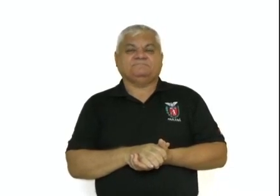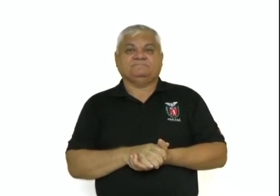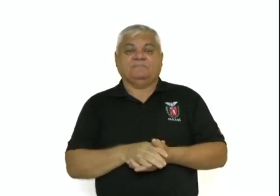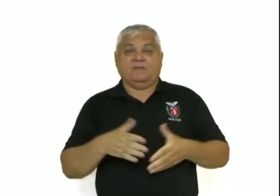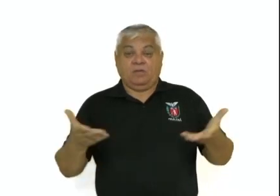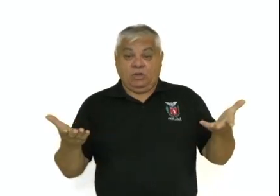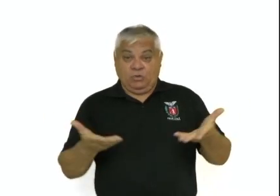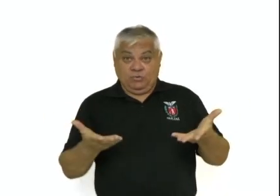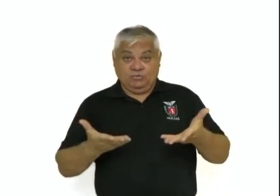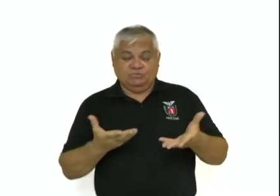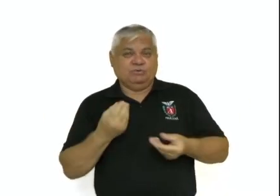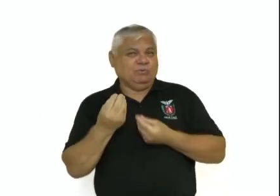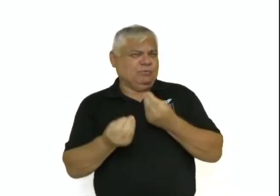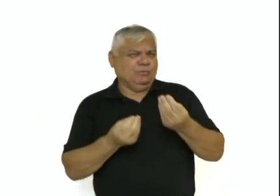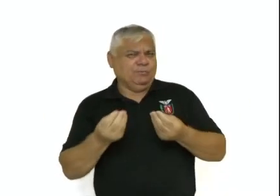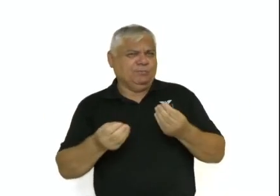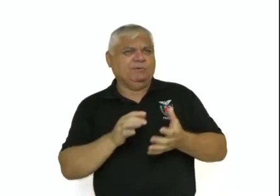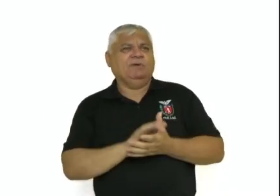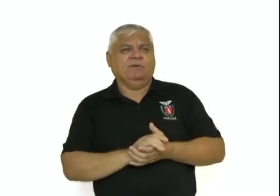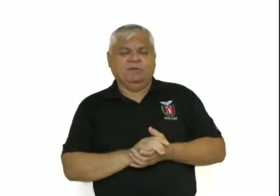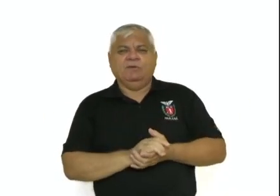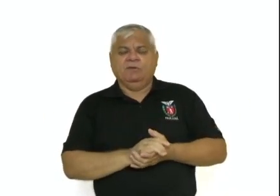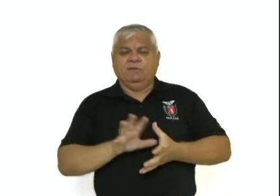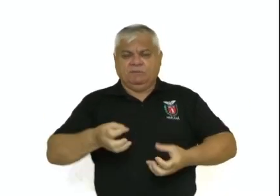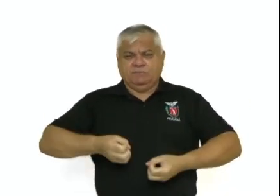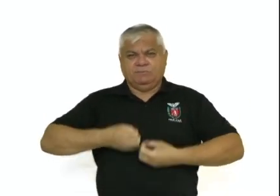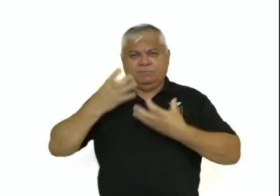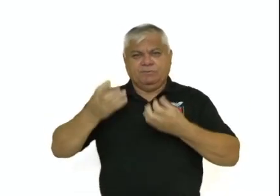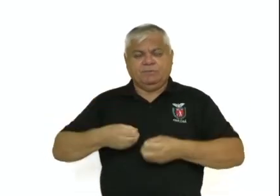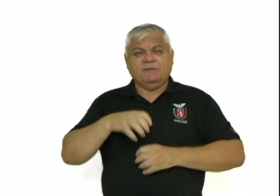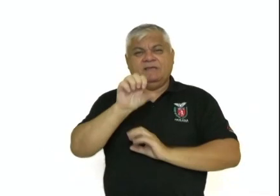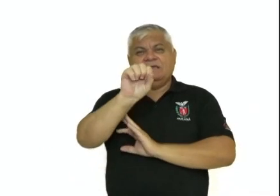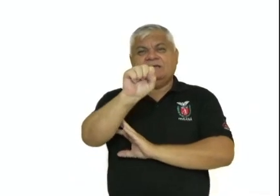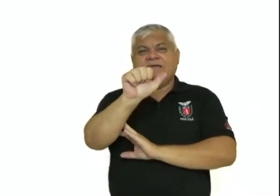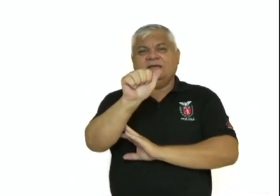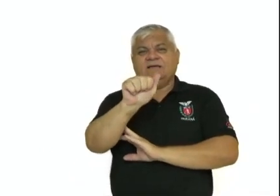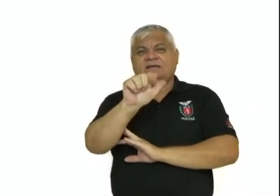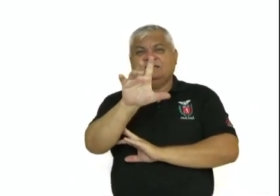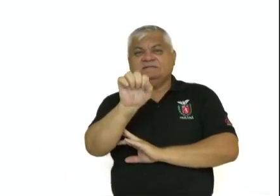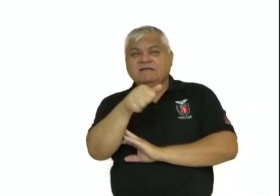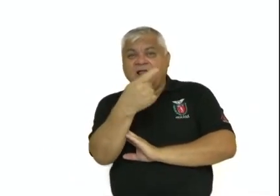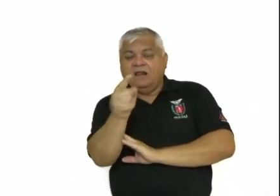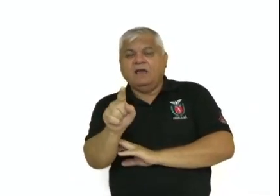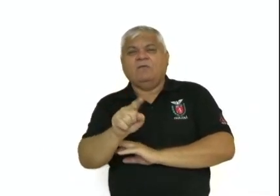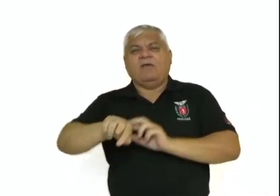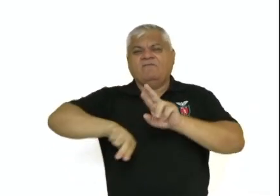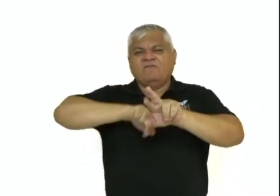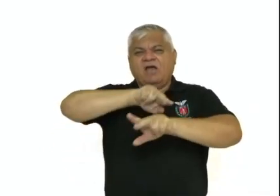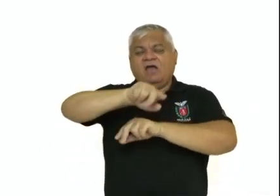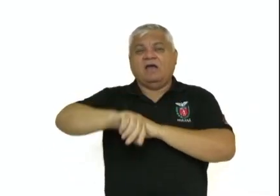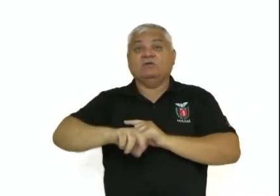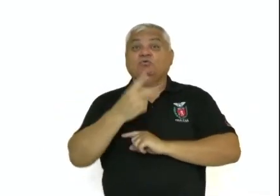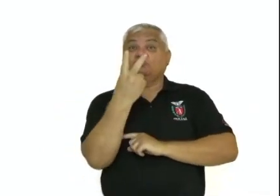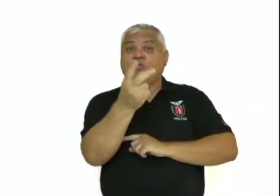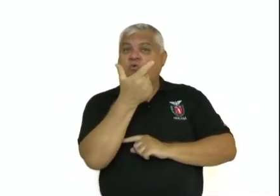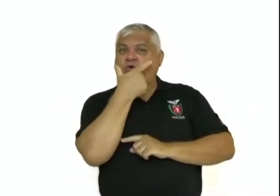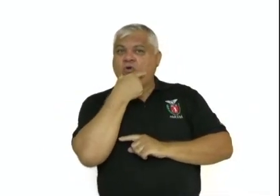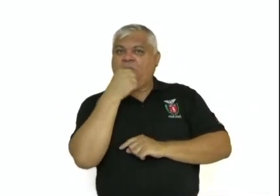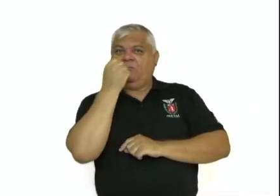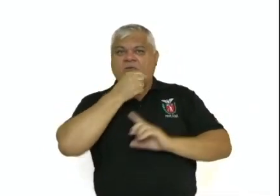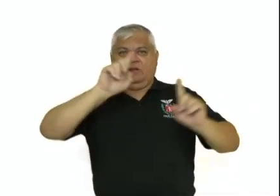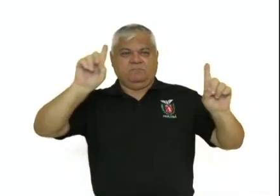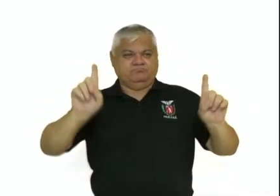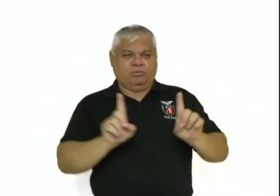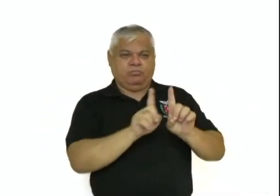na atualidade, então, a expressão da dança de salão refere-se a diversos tipos de danças em casal. Então, as danças em